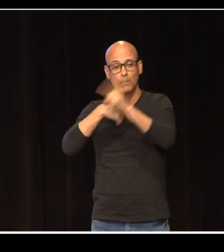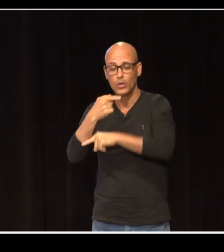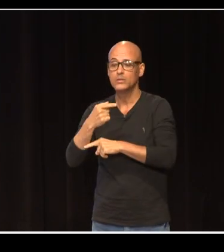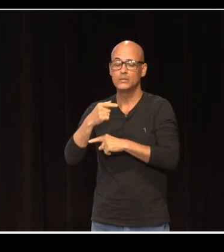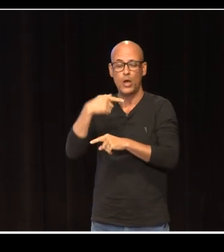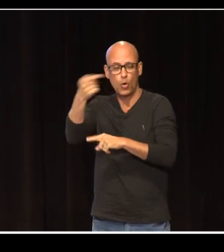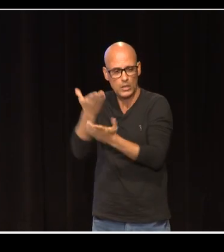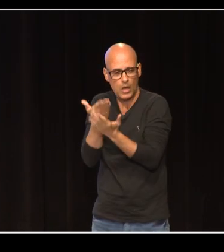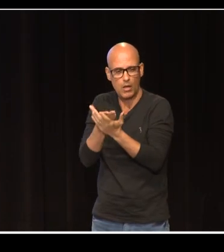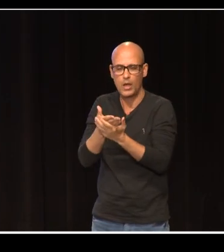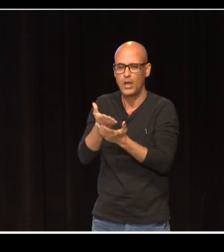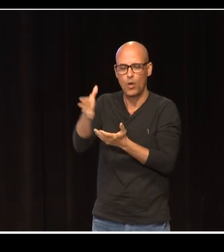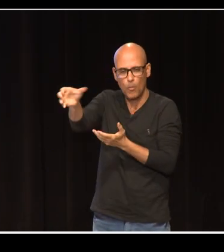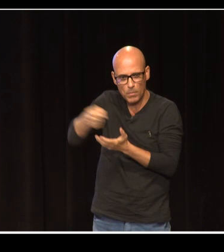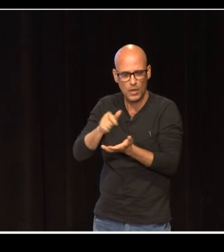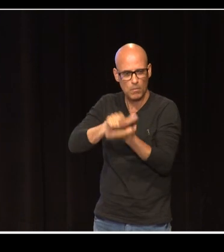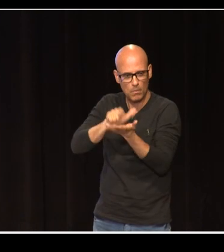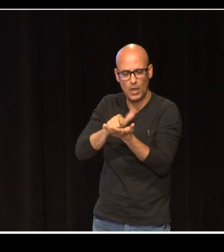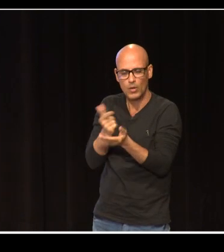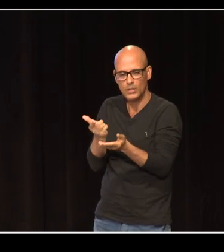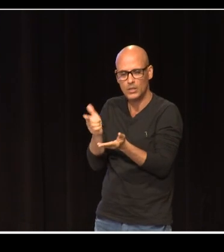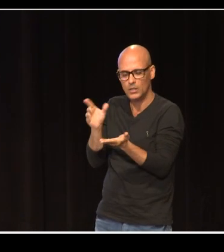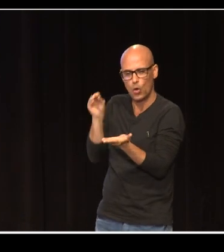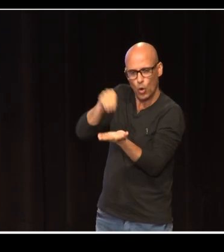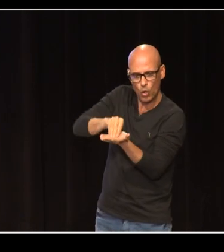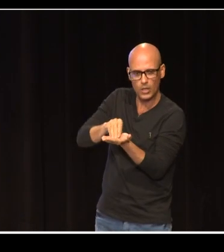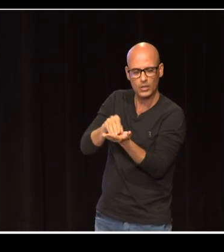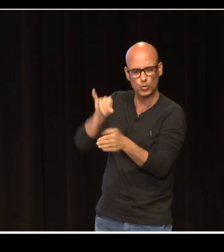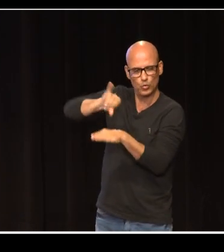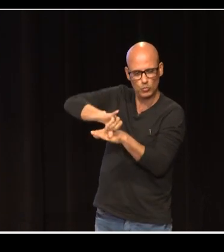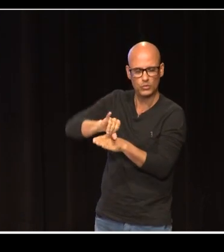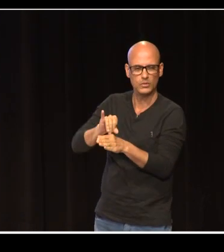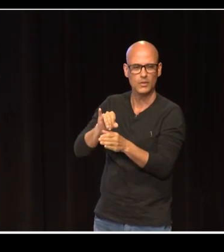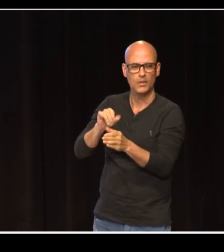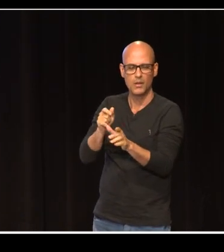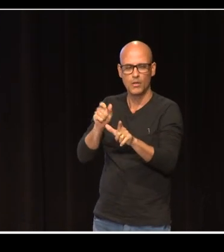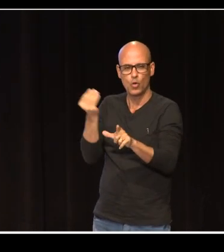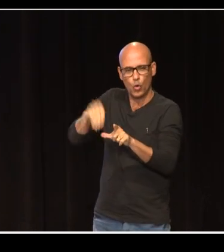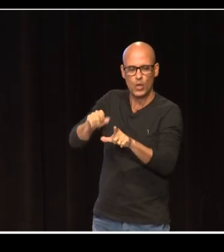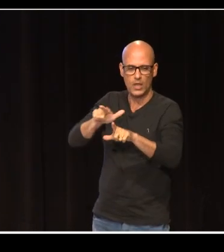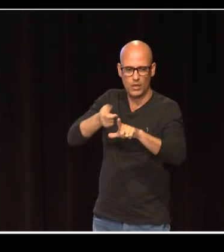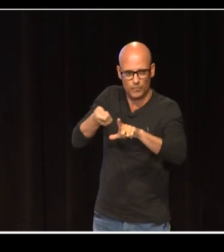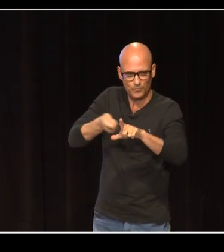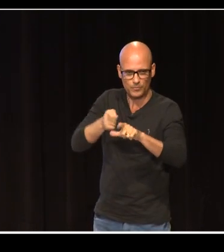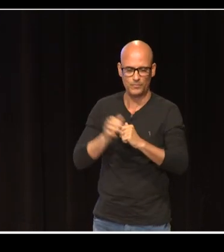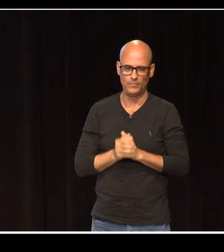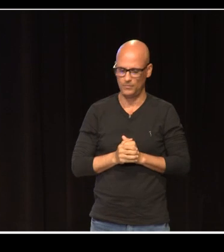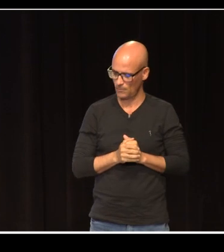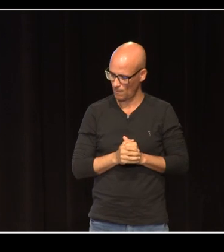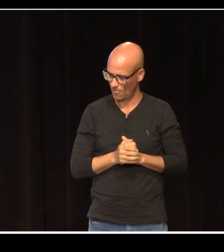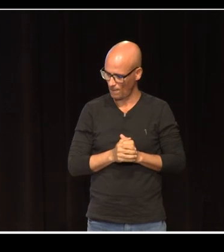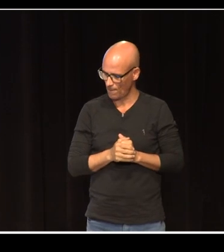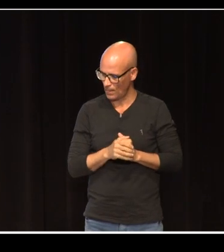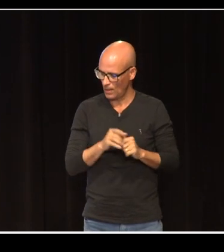página da apostilinha, botei outra com QR Code para eles acessarem onde que eles quiserem. Do Sinqui, Quase todos os vídeos